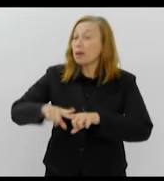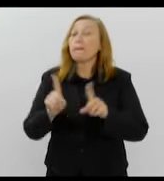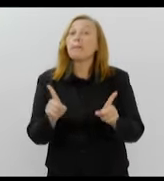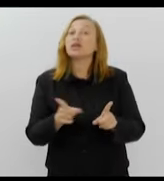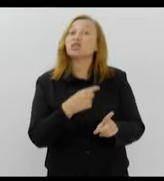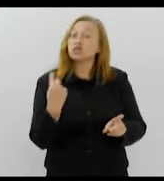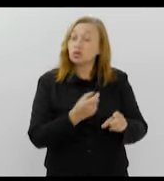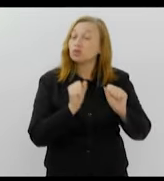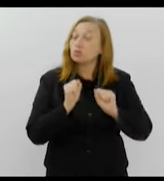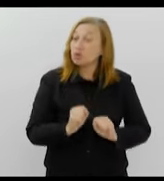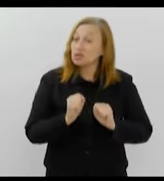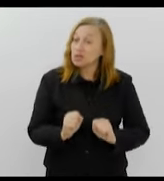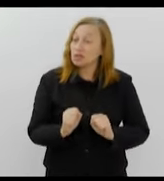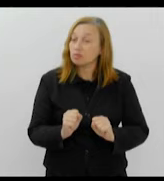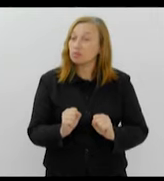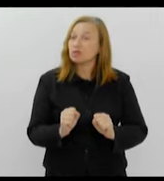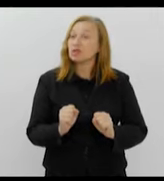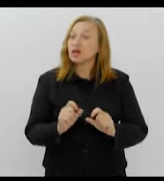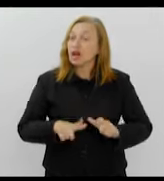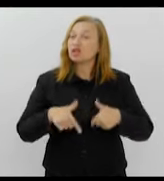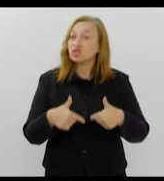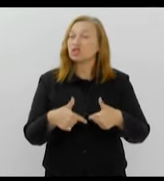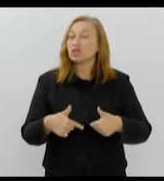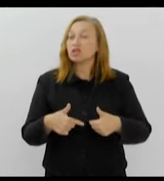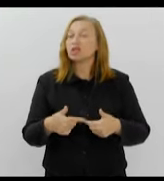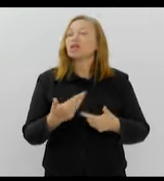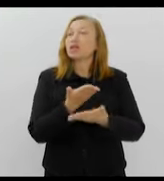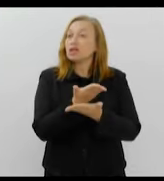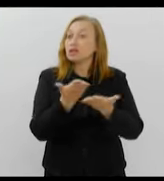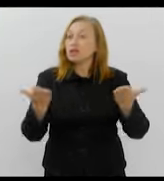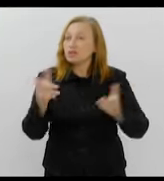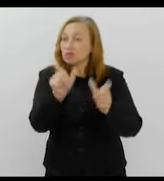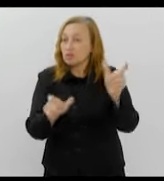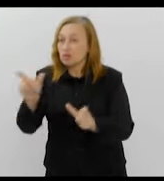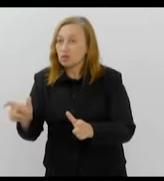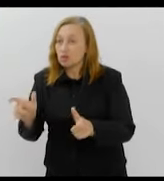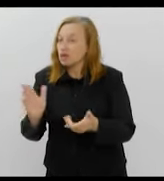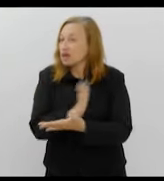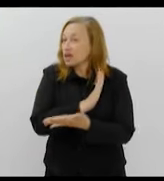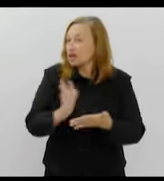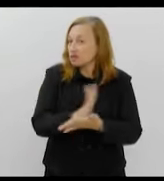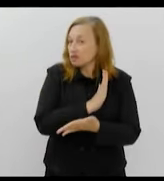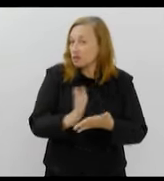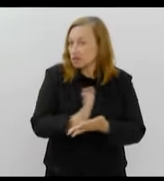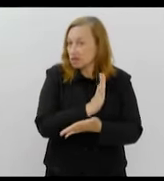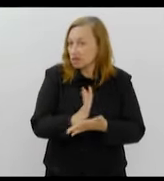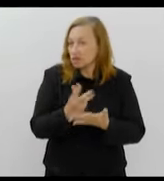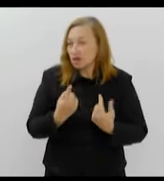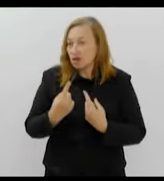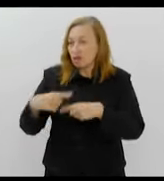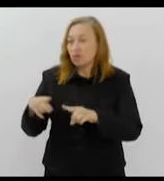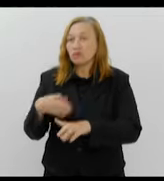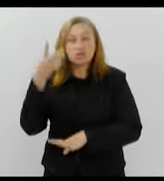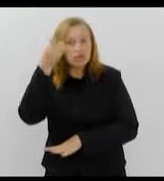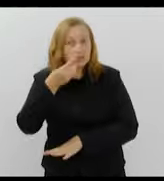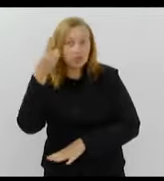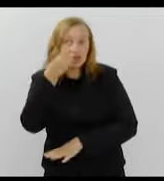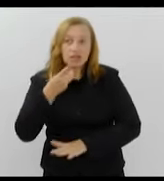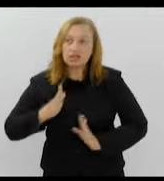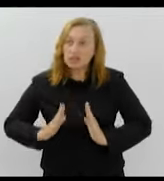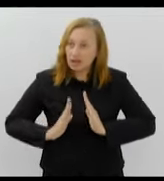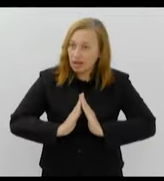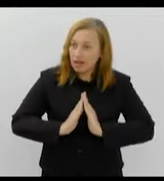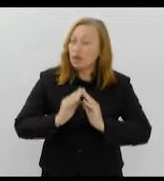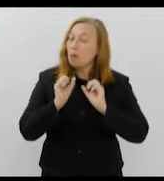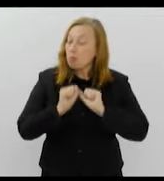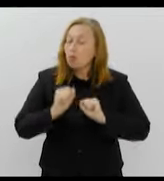possa fazer com que isso aconteça E essas pessoas que muitas vezes se insurgem contra deputados dessa casa